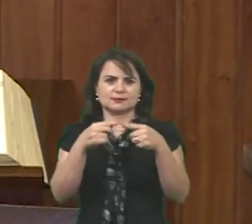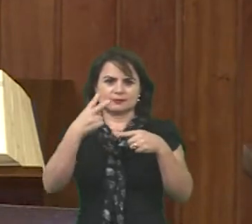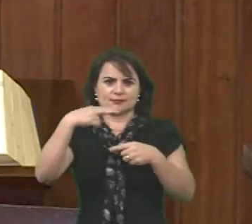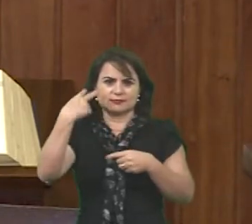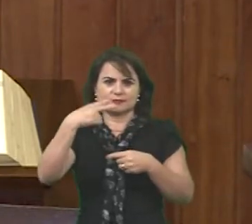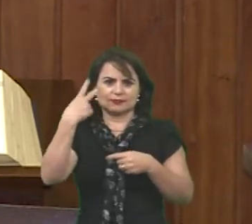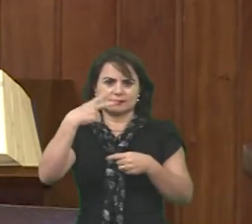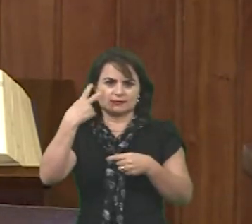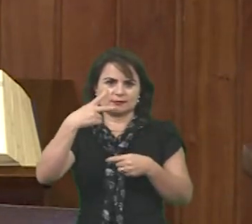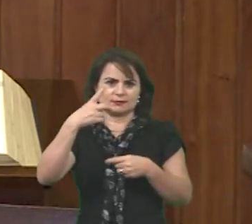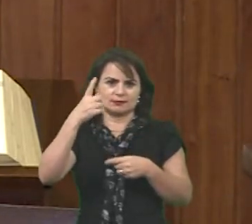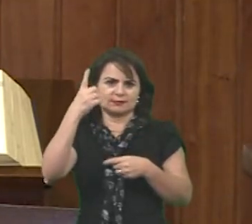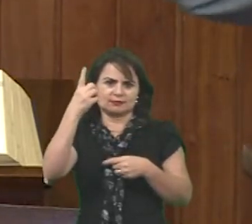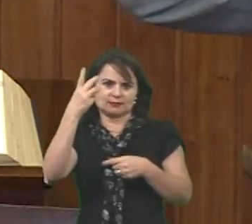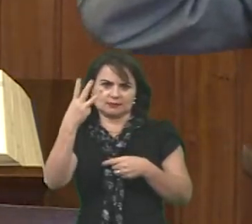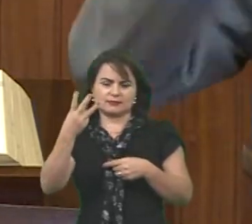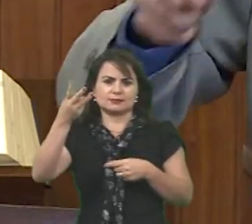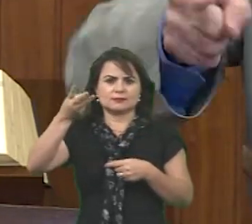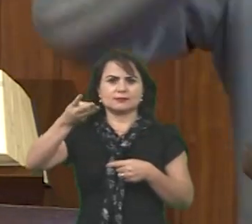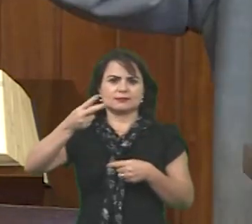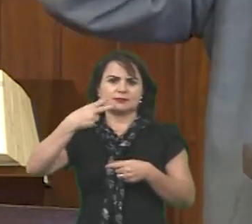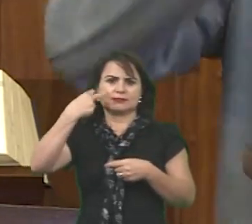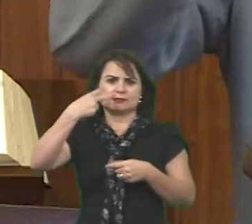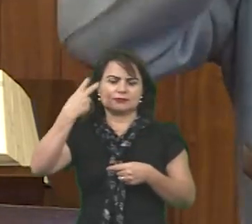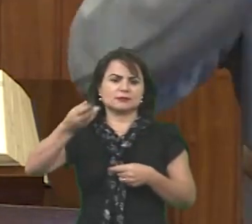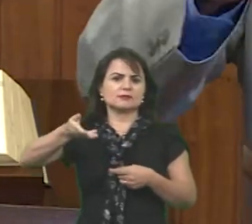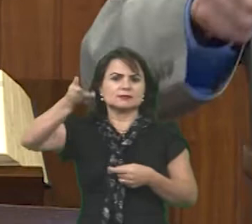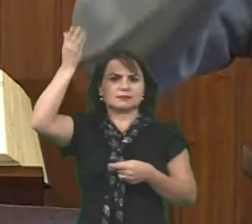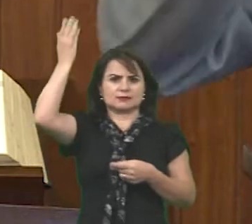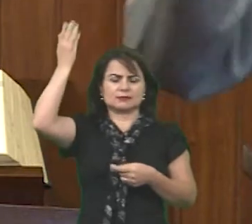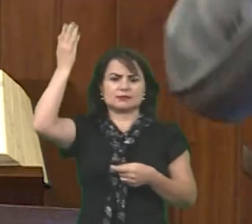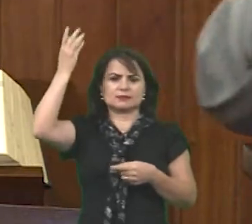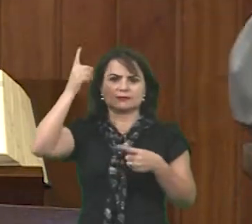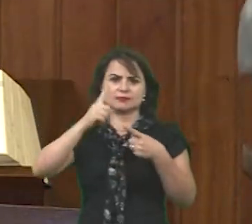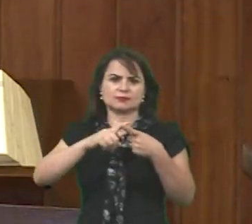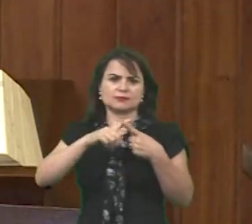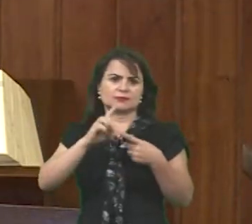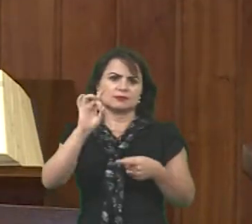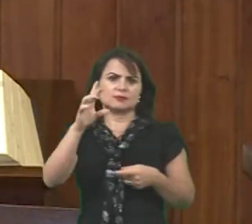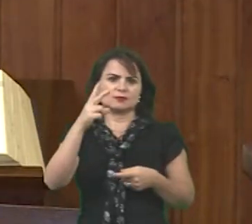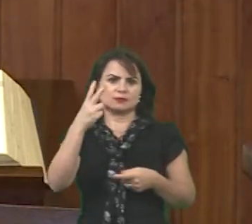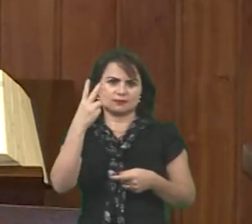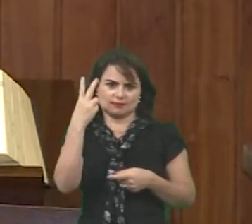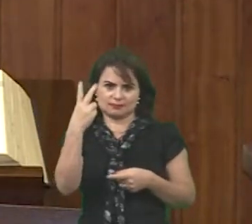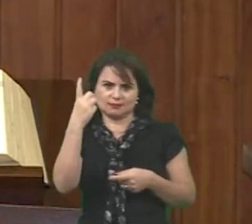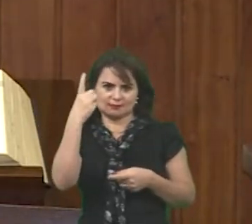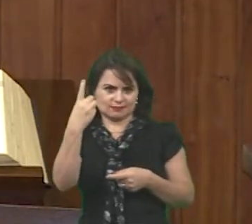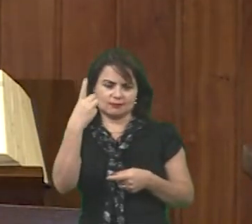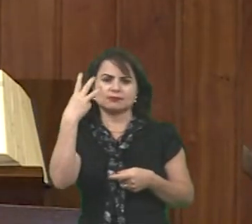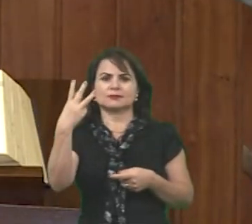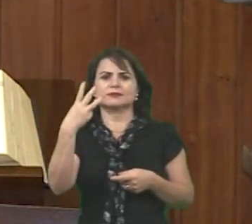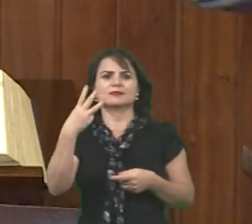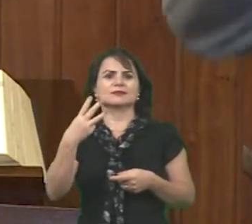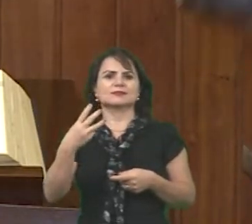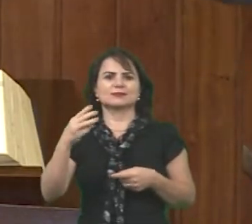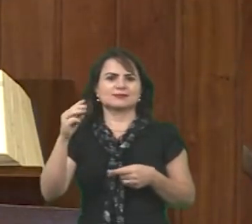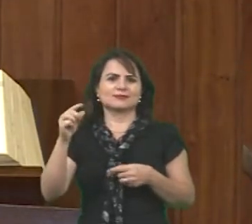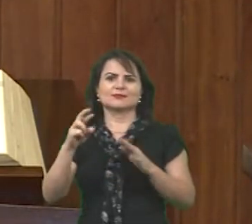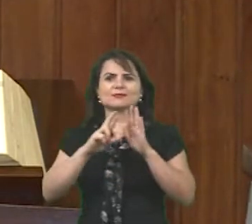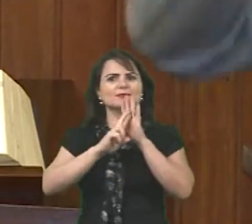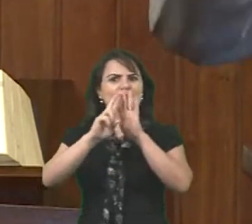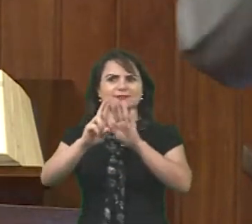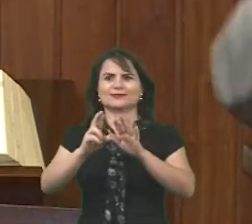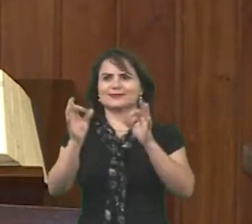é porque 13 não representa a população maranhense essa população que eu tenho a